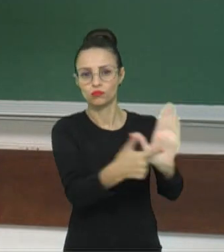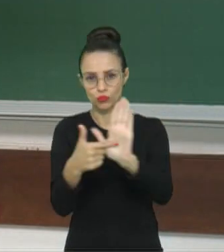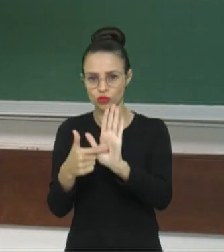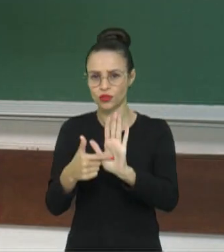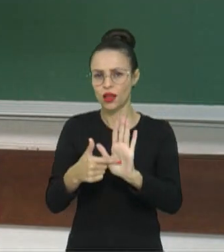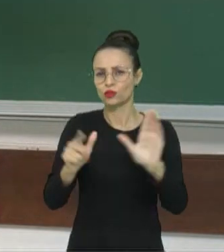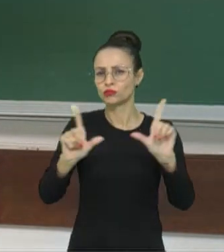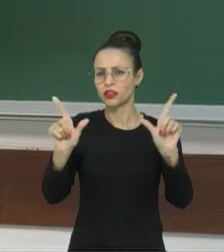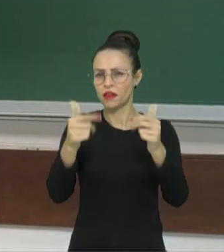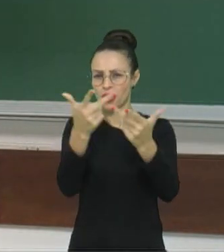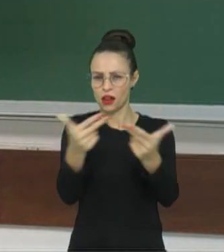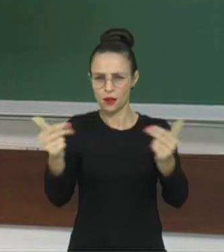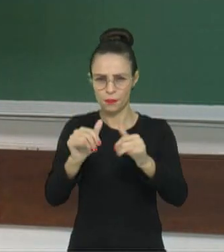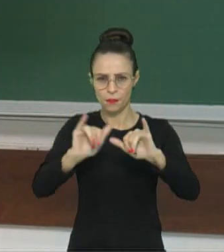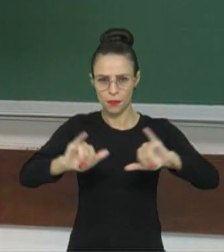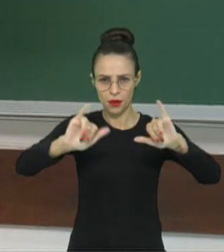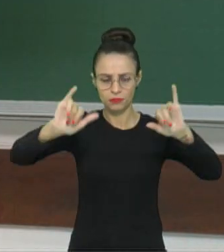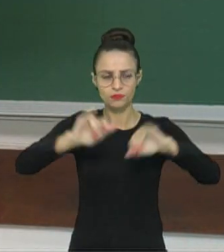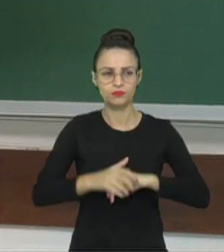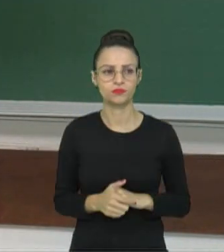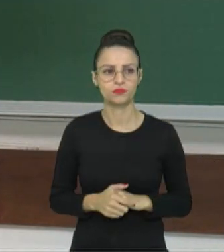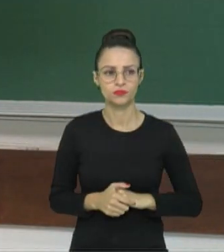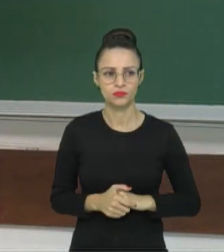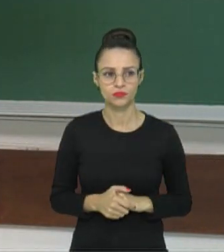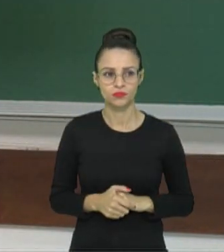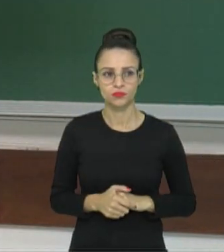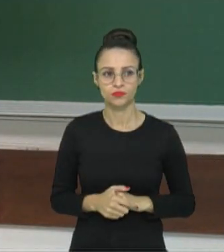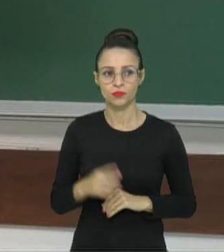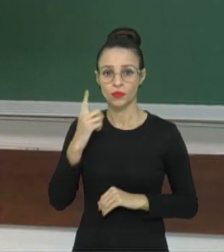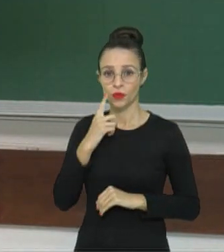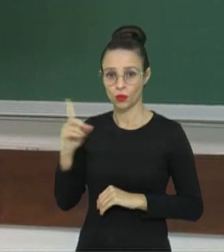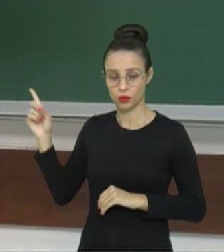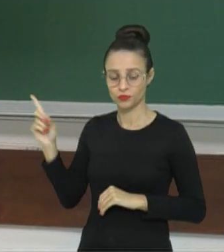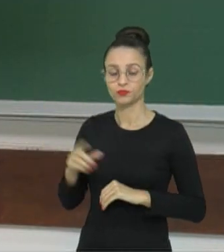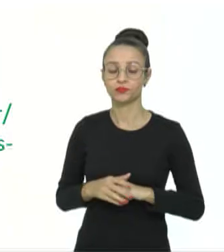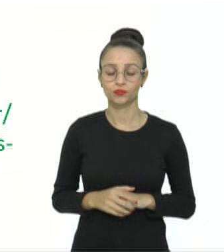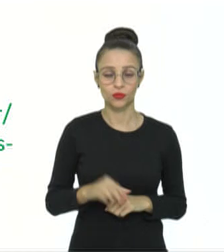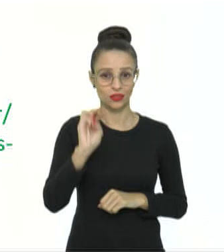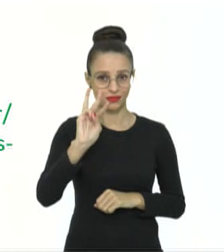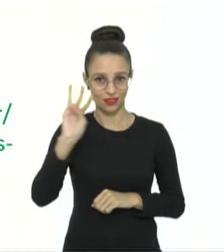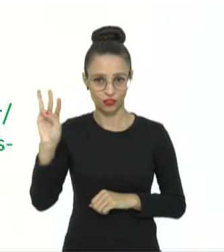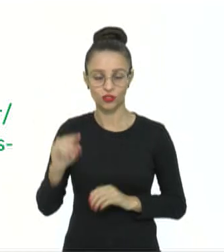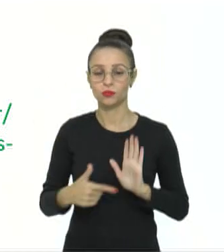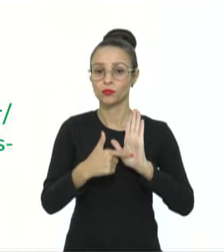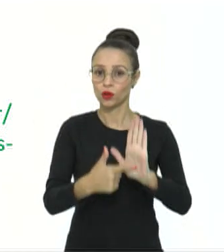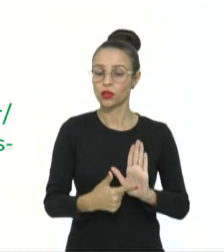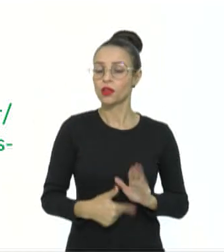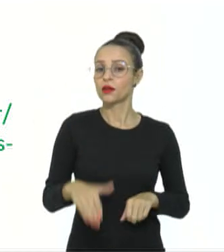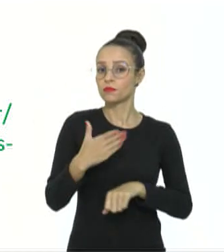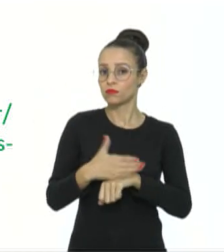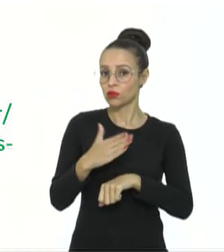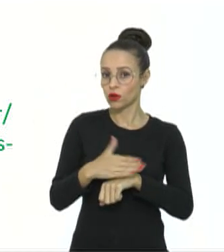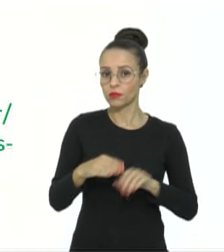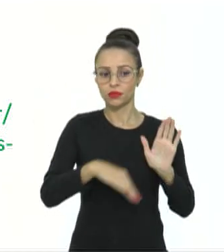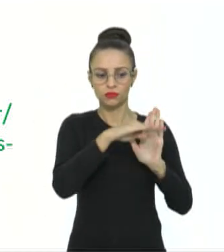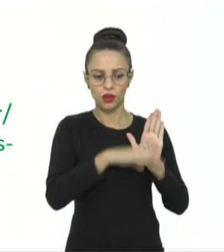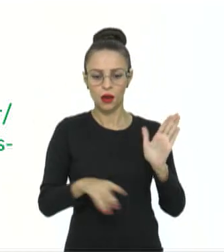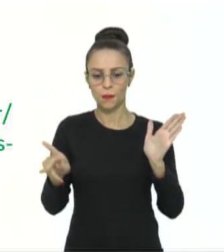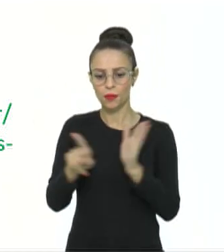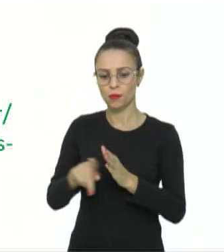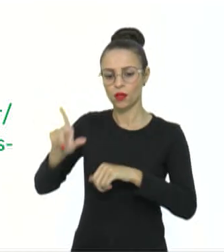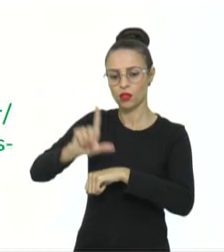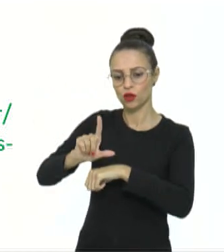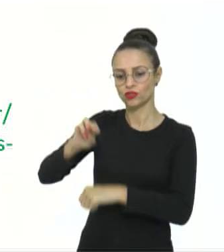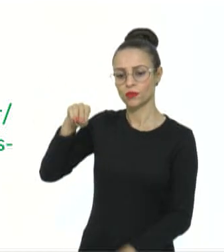mídia. Então, tenho aqui, no Correio Brasiliense, diz: programa de trainee da Magazine Luiza para